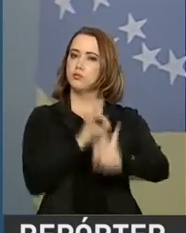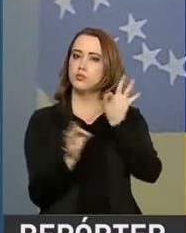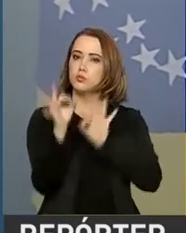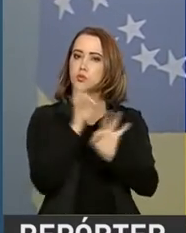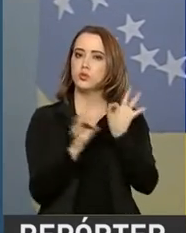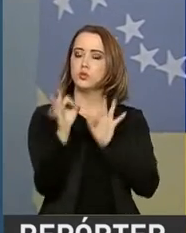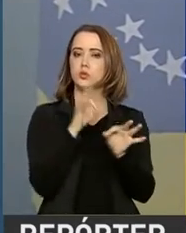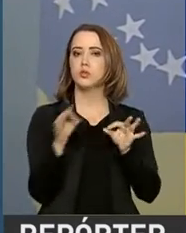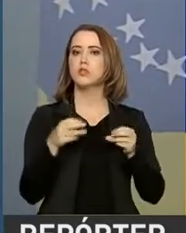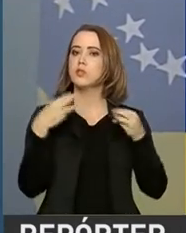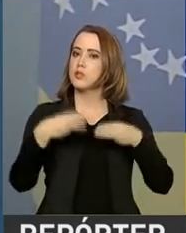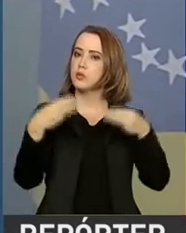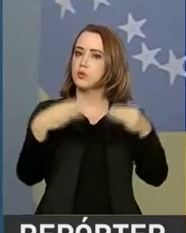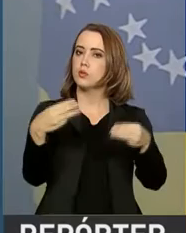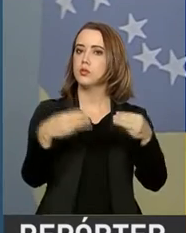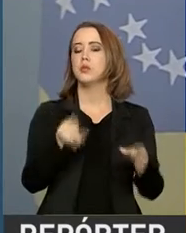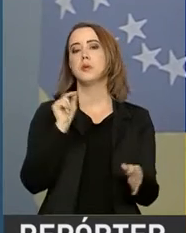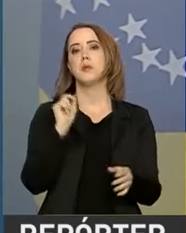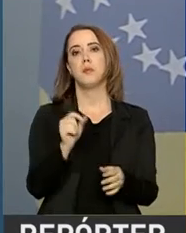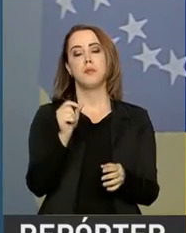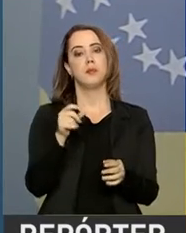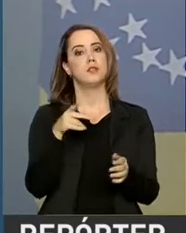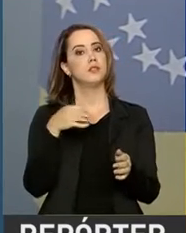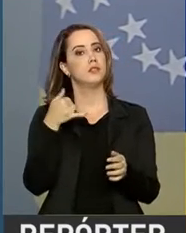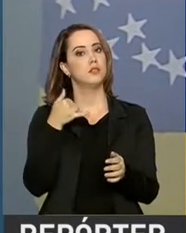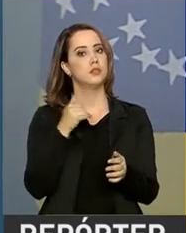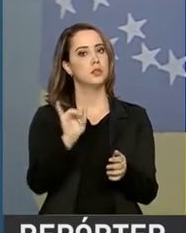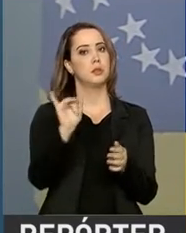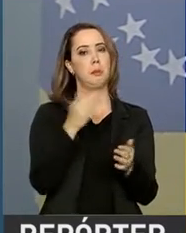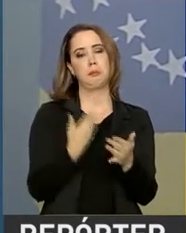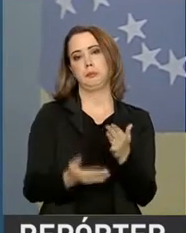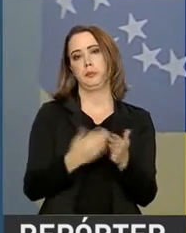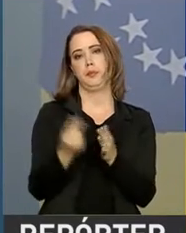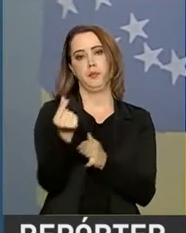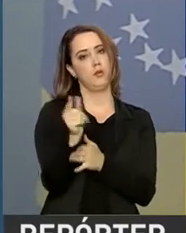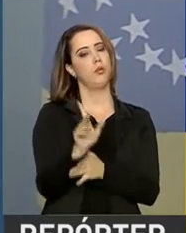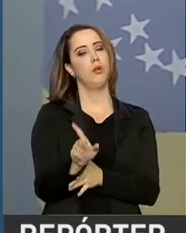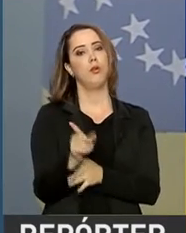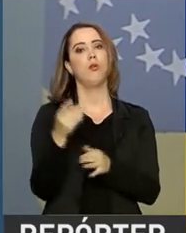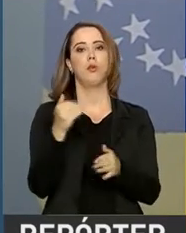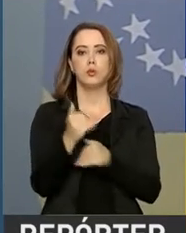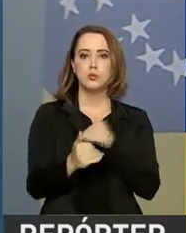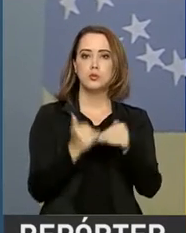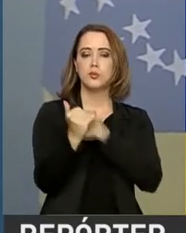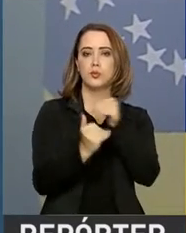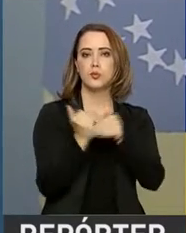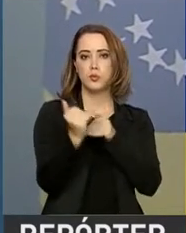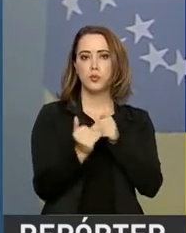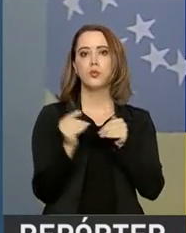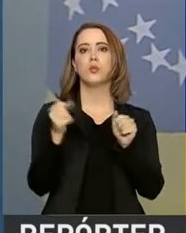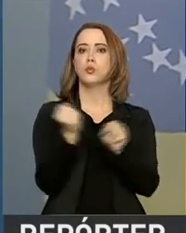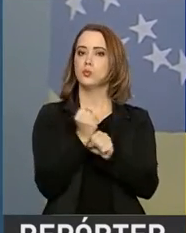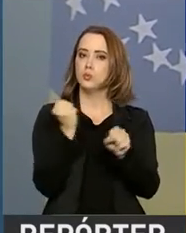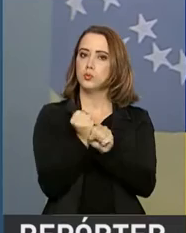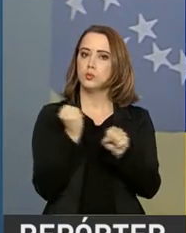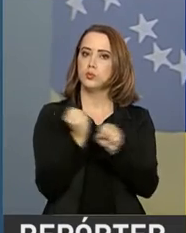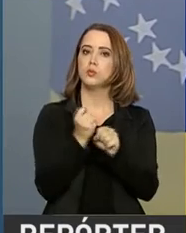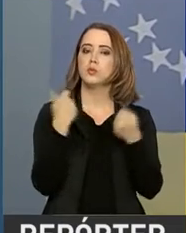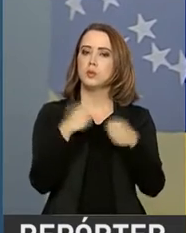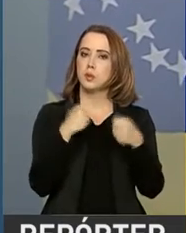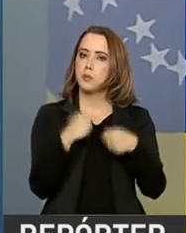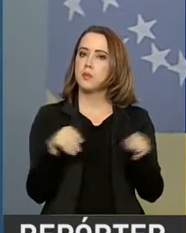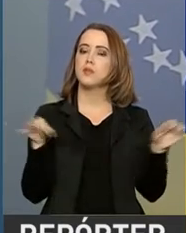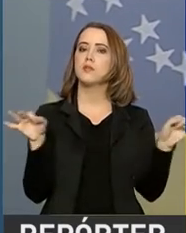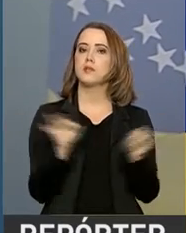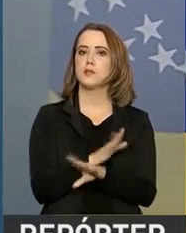no sentido e prevê preservar os recursos brasileiros que já estão aplicados e precisam ter a sua efetividade